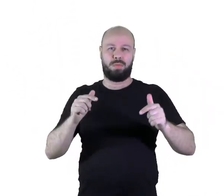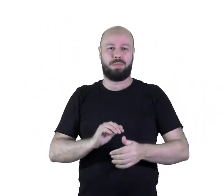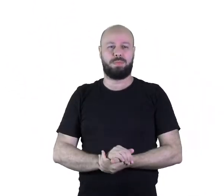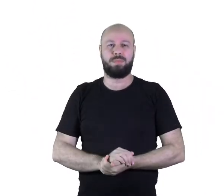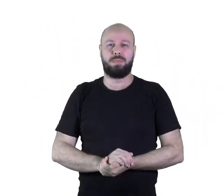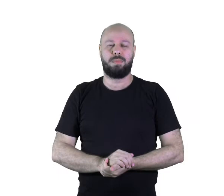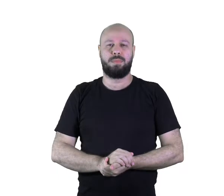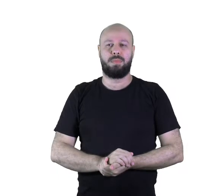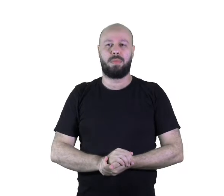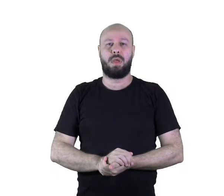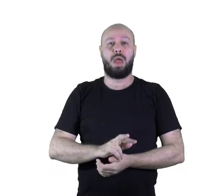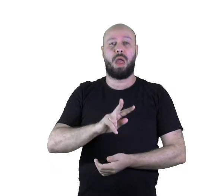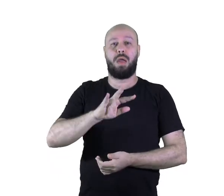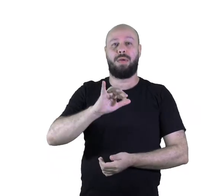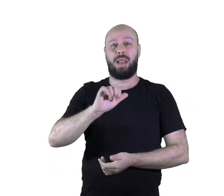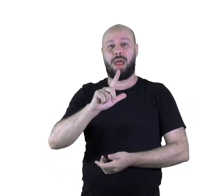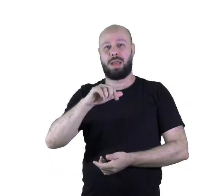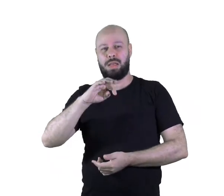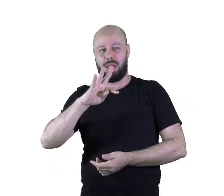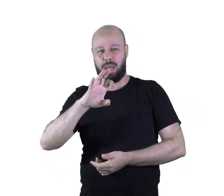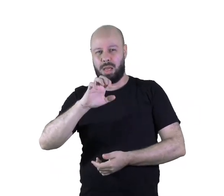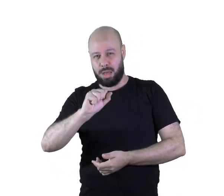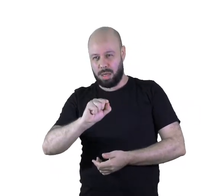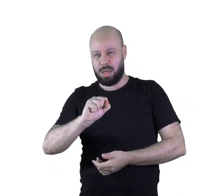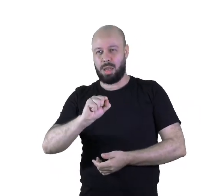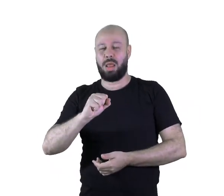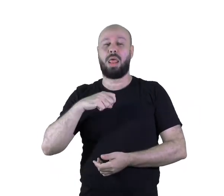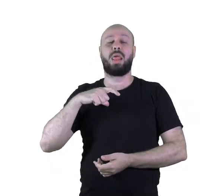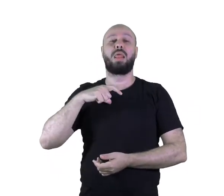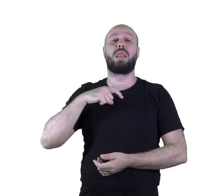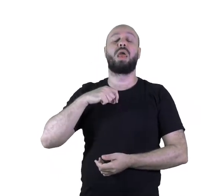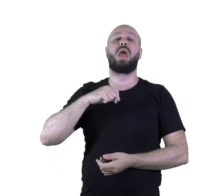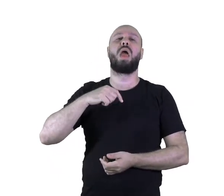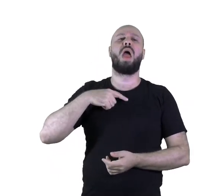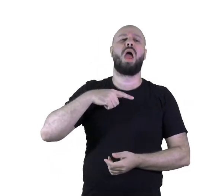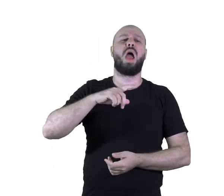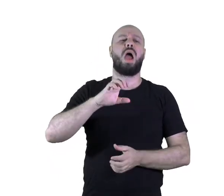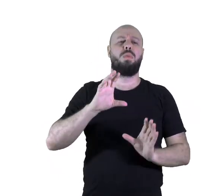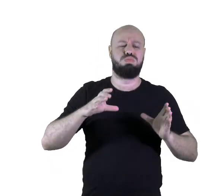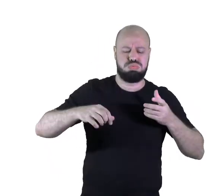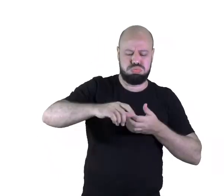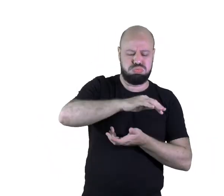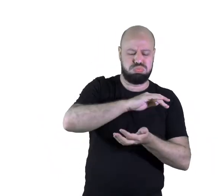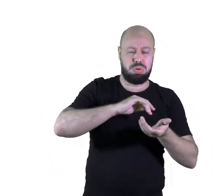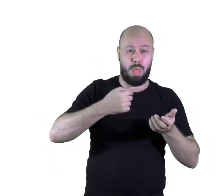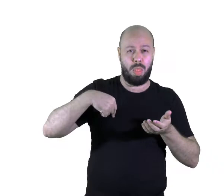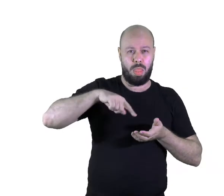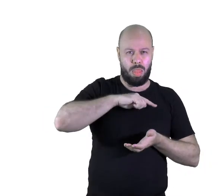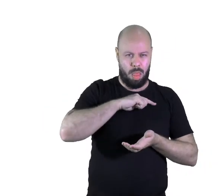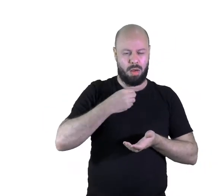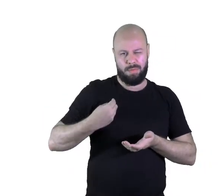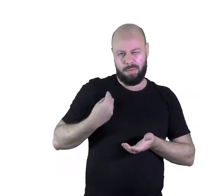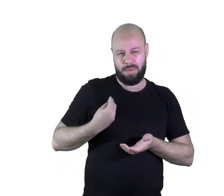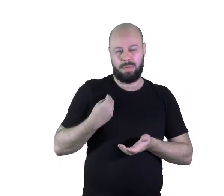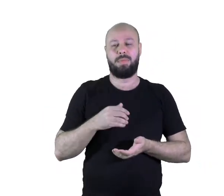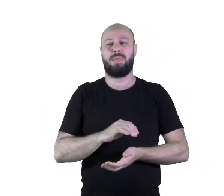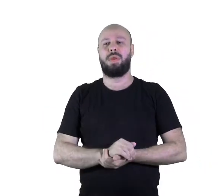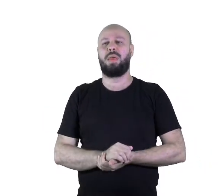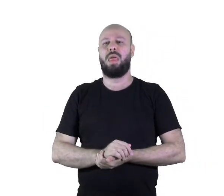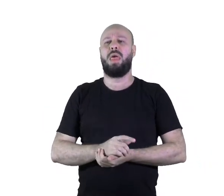A Via Láctea, que é a nossa galáxia, né, ela tem esse nome porque